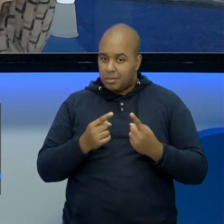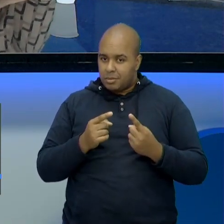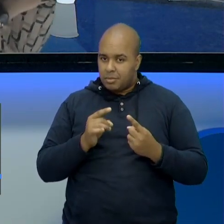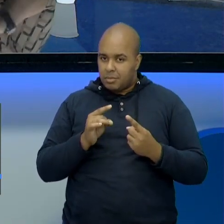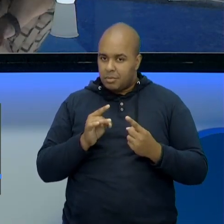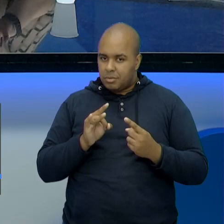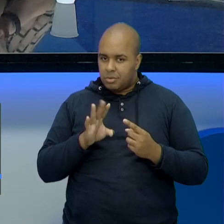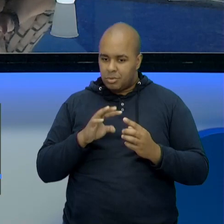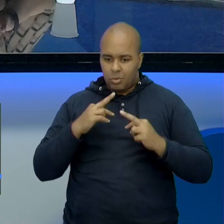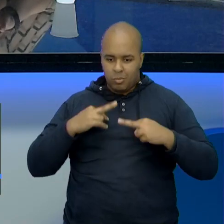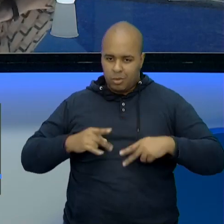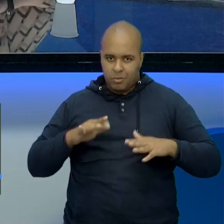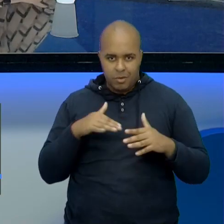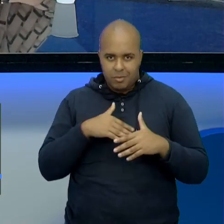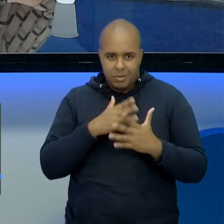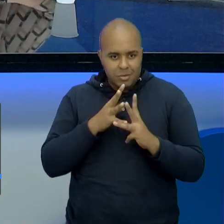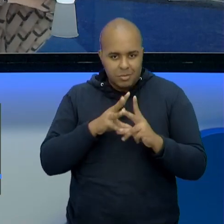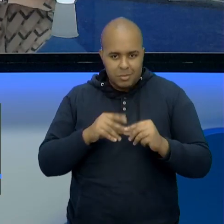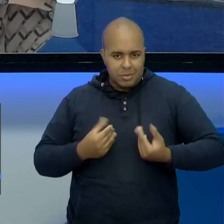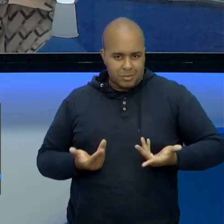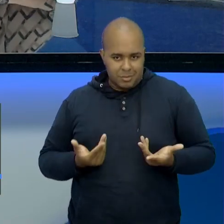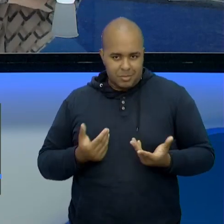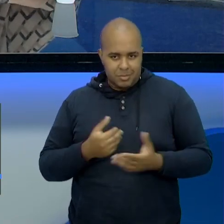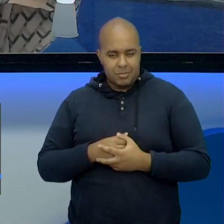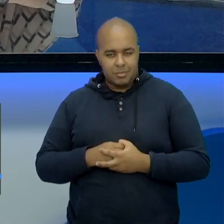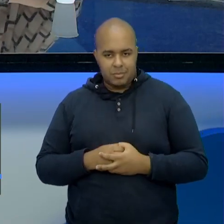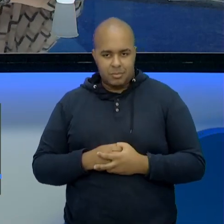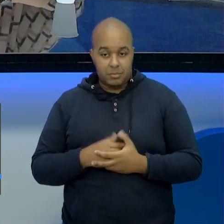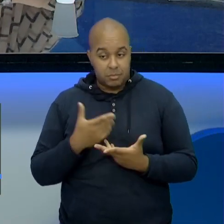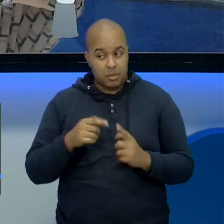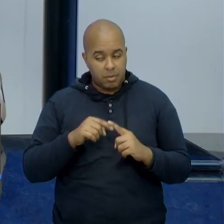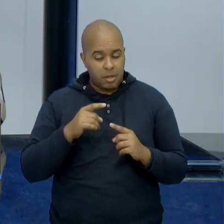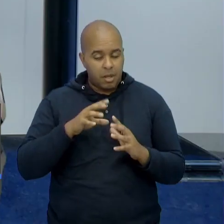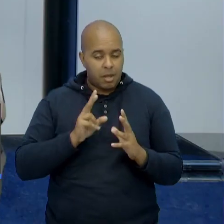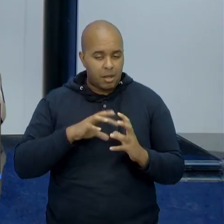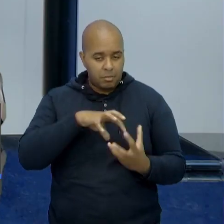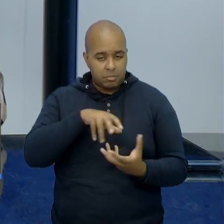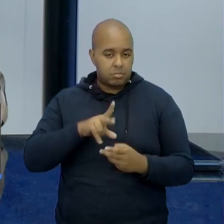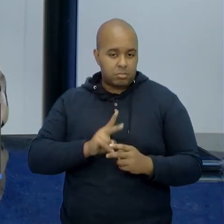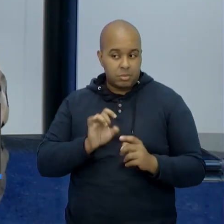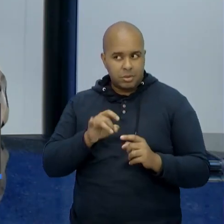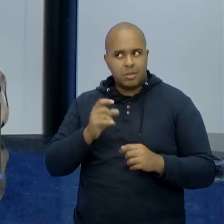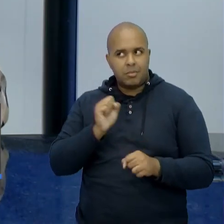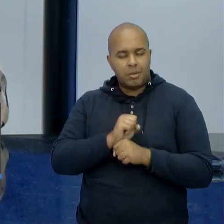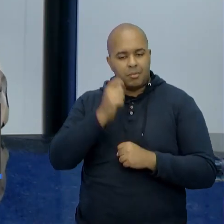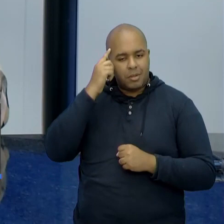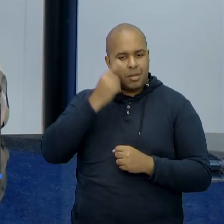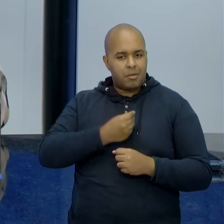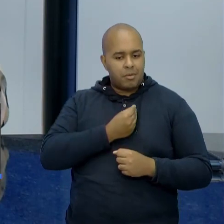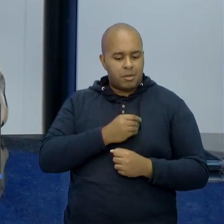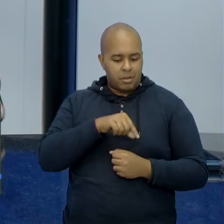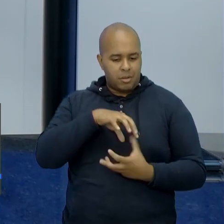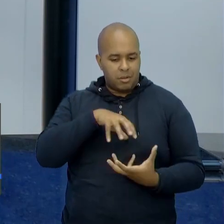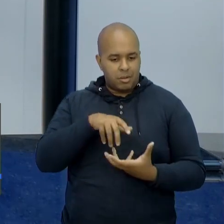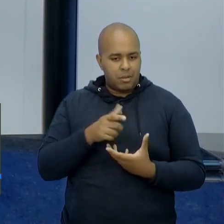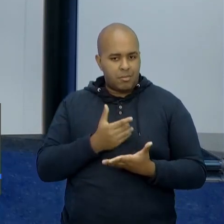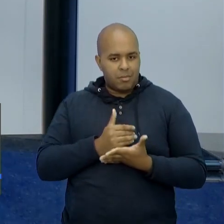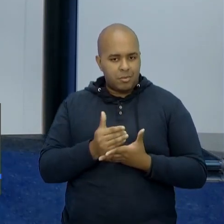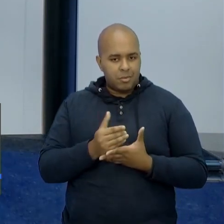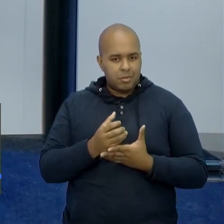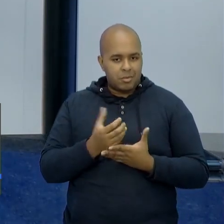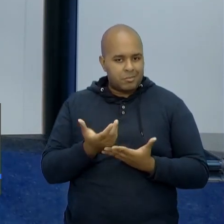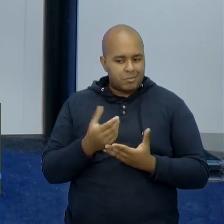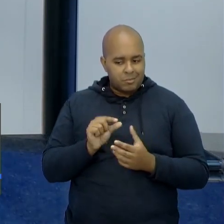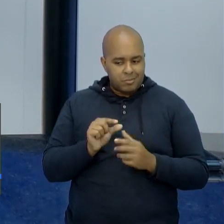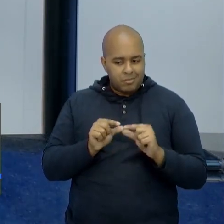Só a humanidade que vai ser disseminada. Mas a Terra continua. Se a gente pensar que a vida na Terra começou de